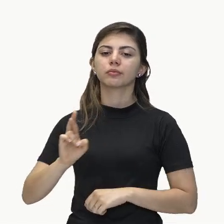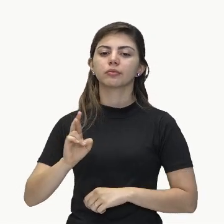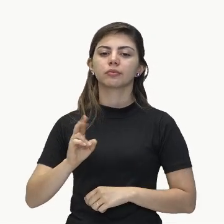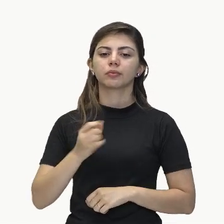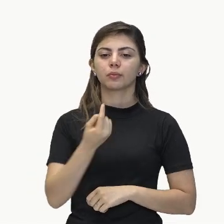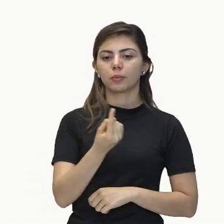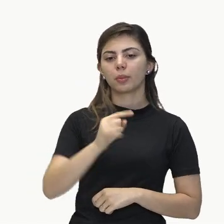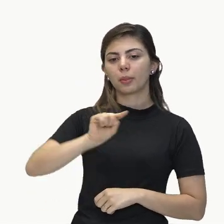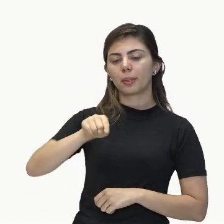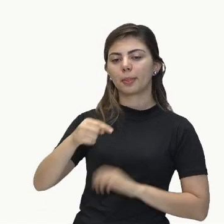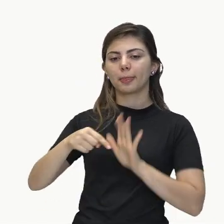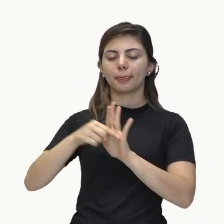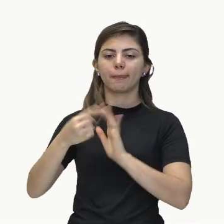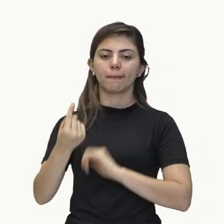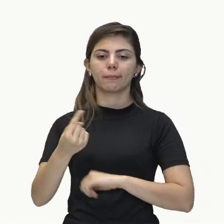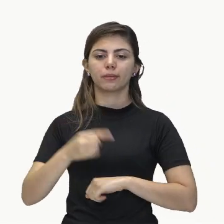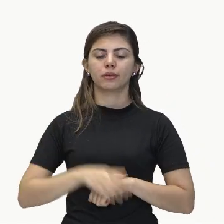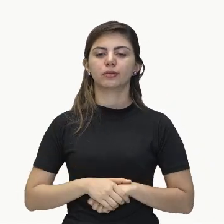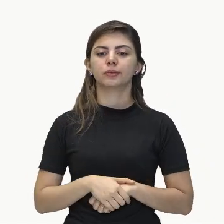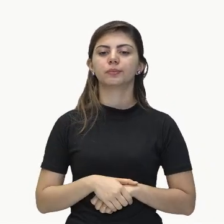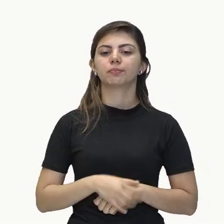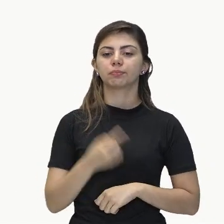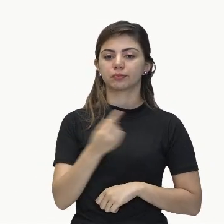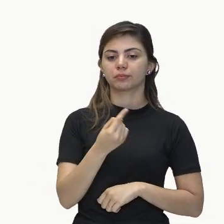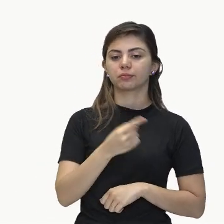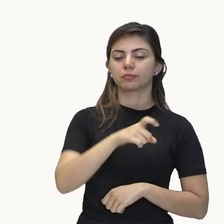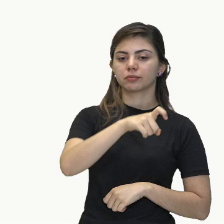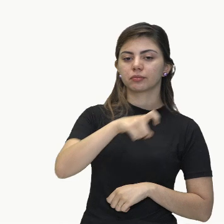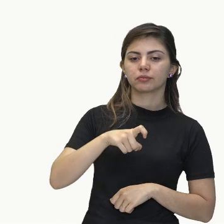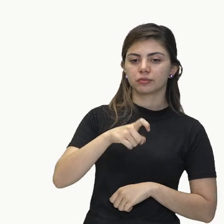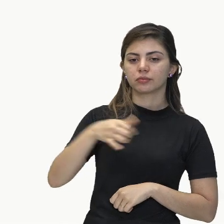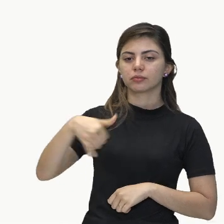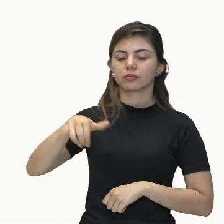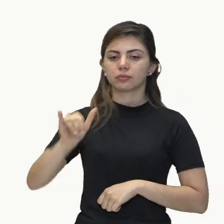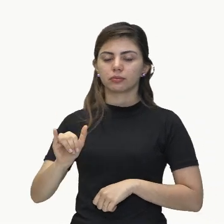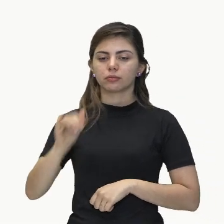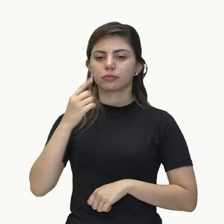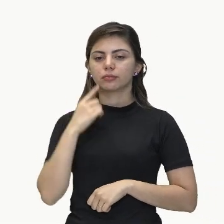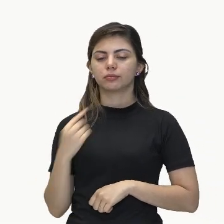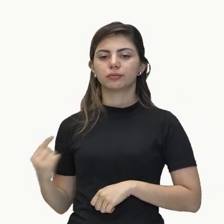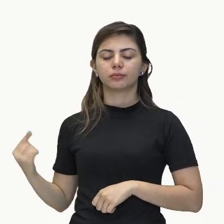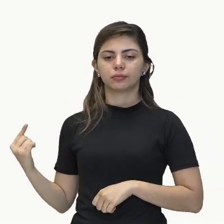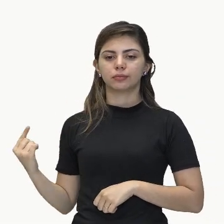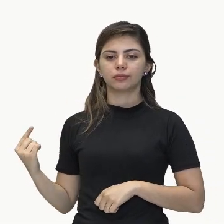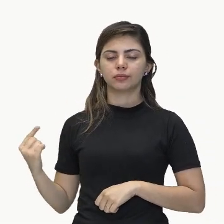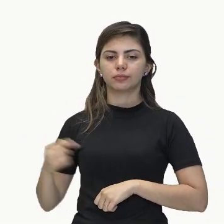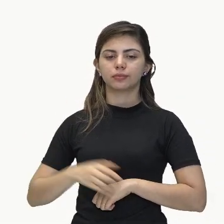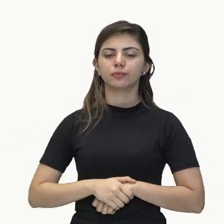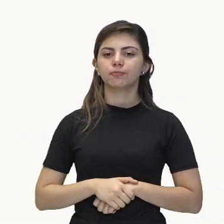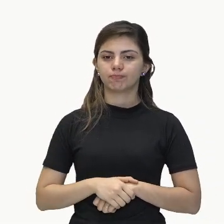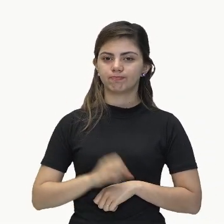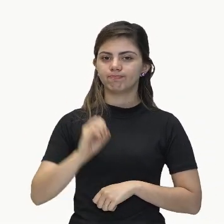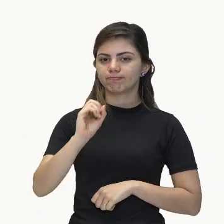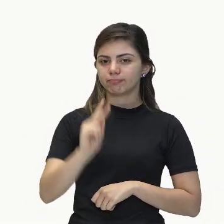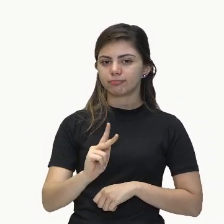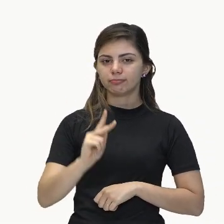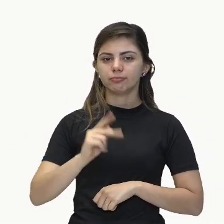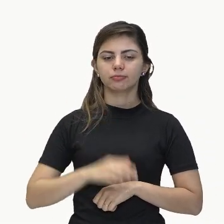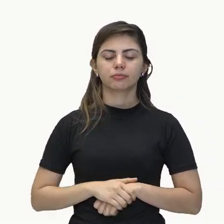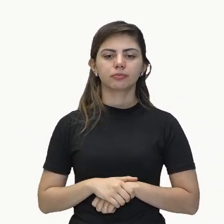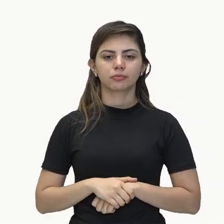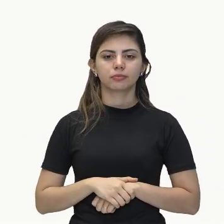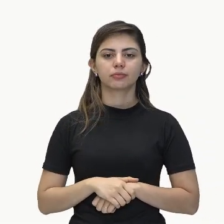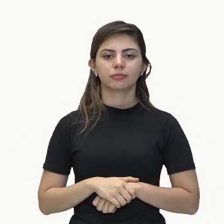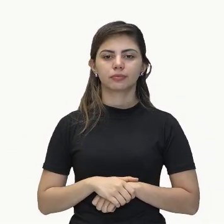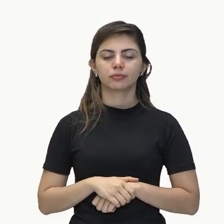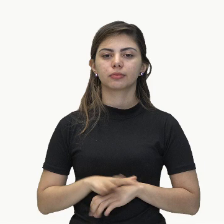menos 1. Primeiro o valor de x, depois o valor de y. Ok? Então,